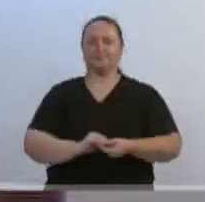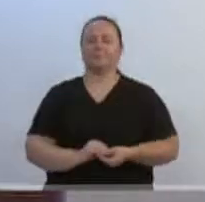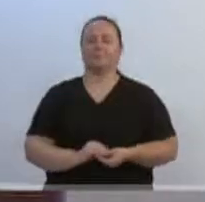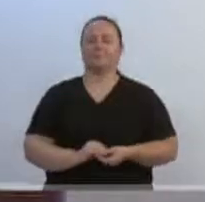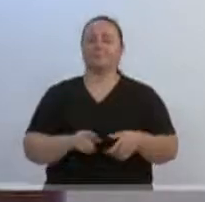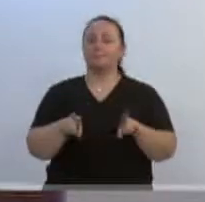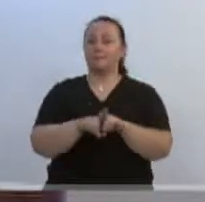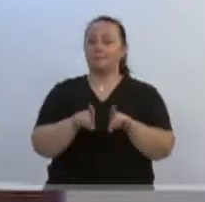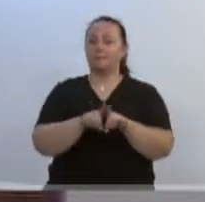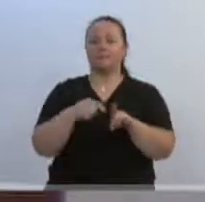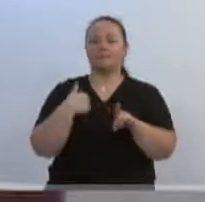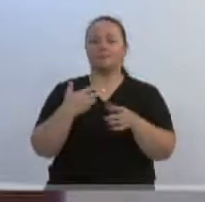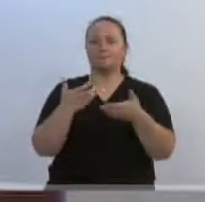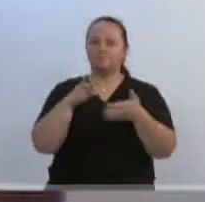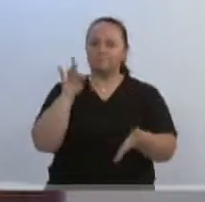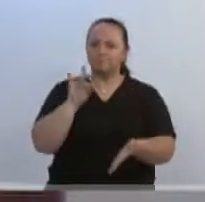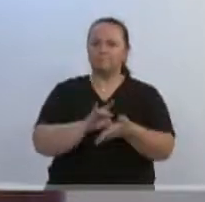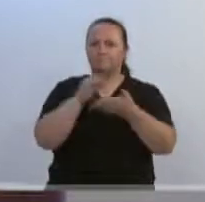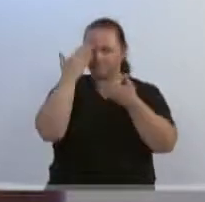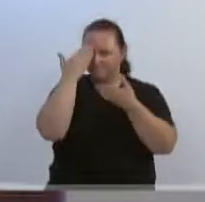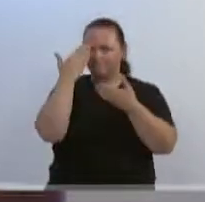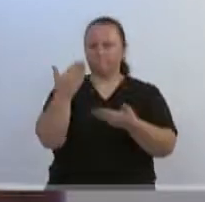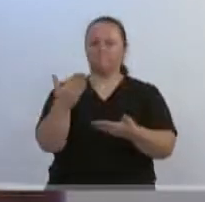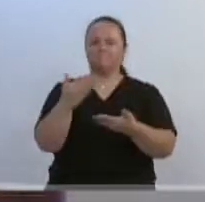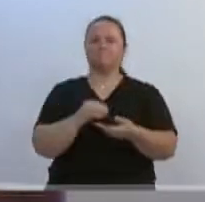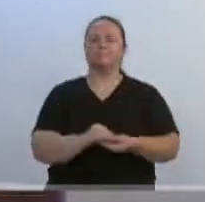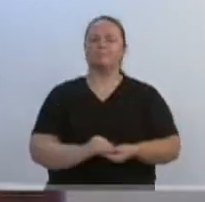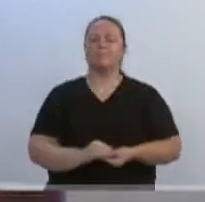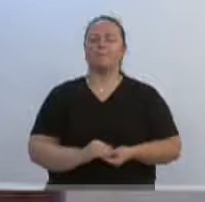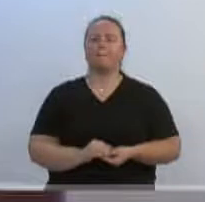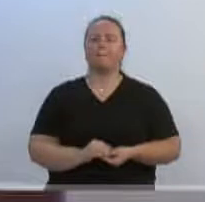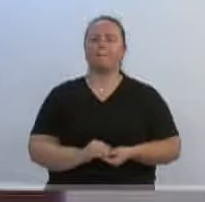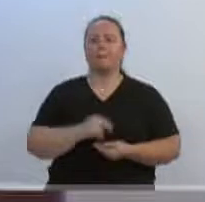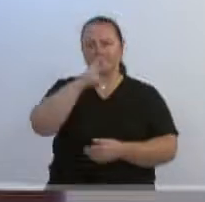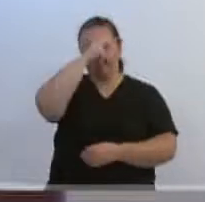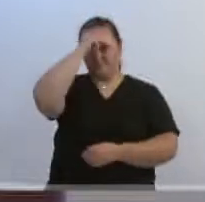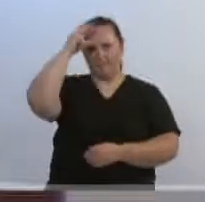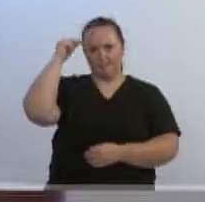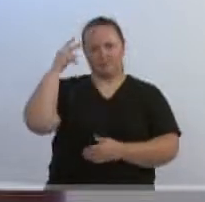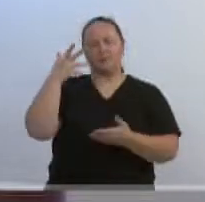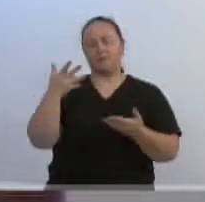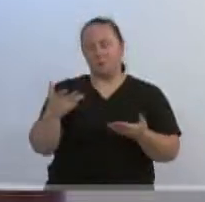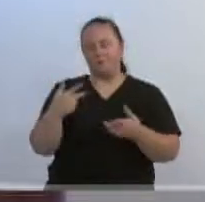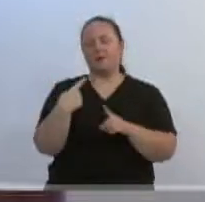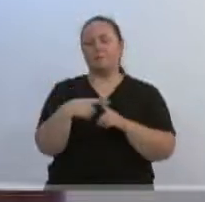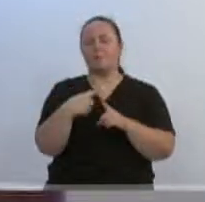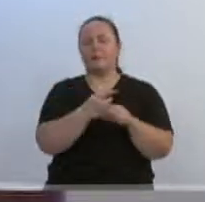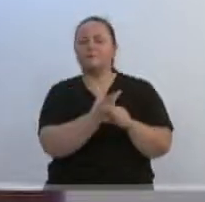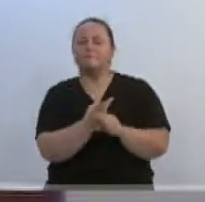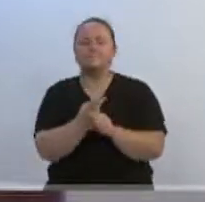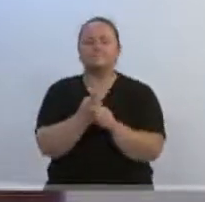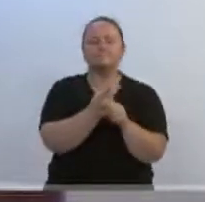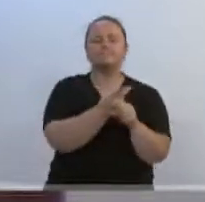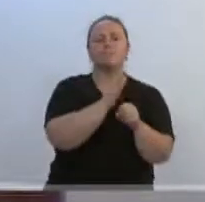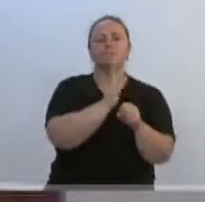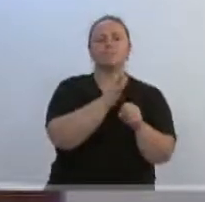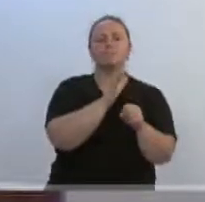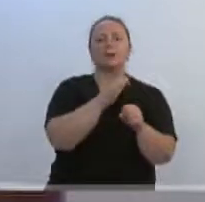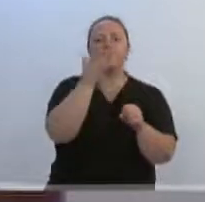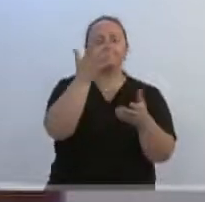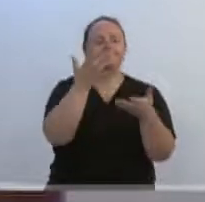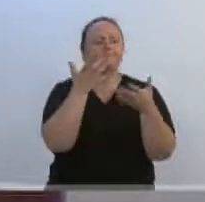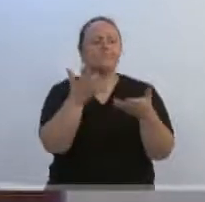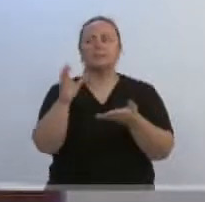também agradecer como itu também agradeceu ao prefeito municipal nós tínhamos procurado inclusive um patrocinador